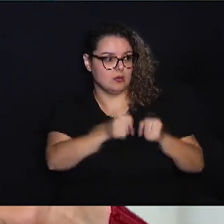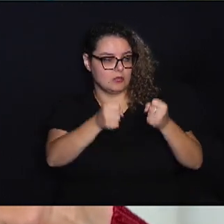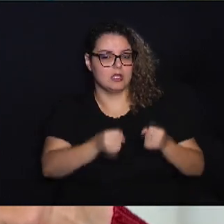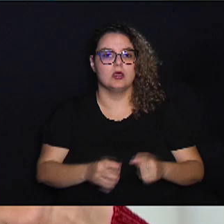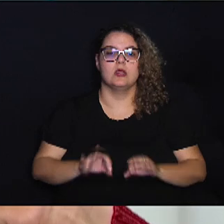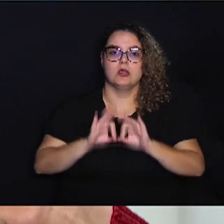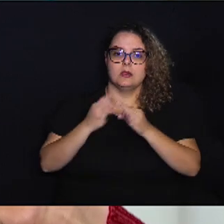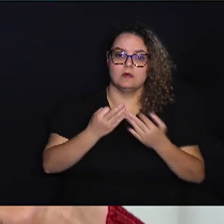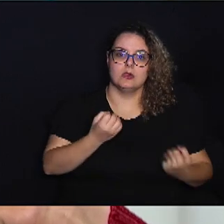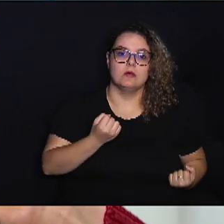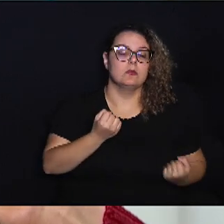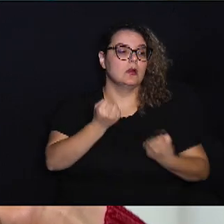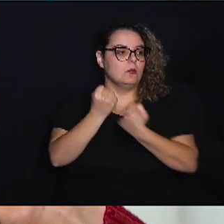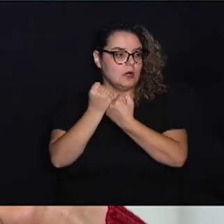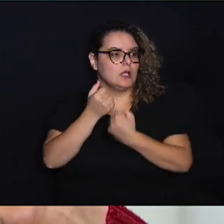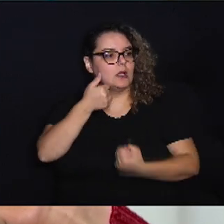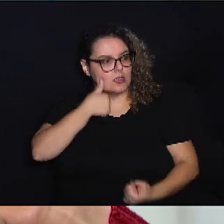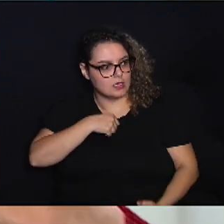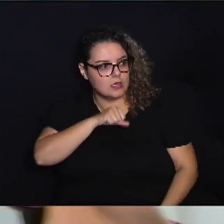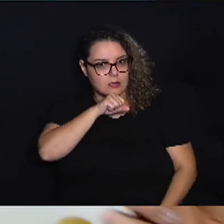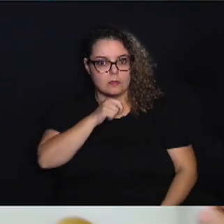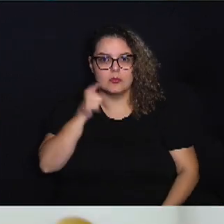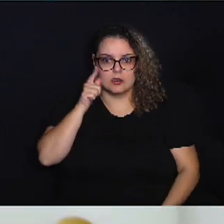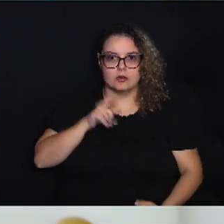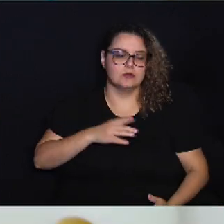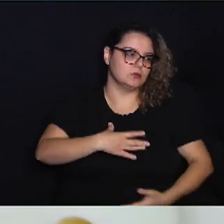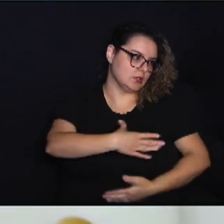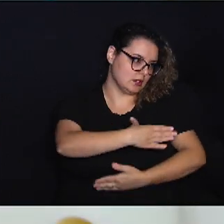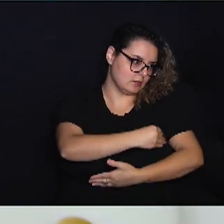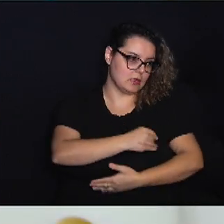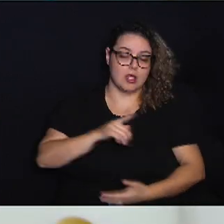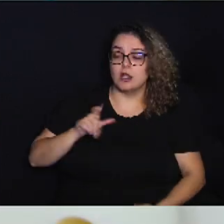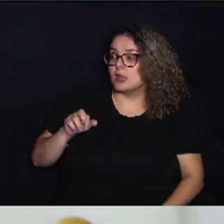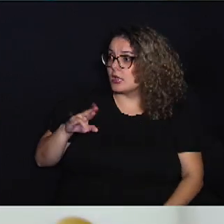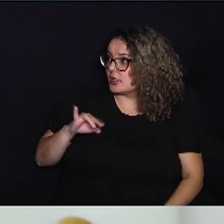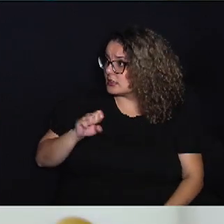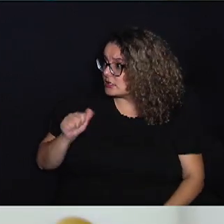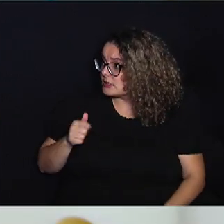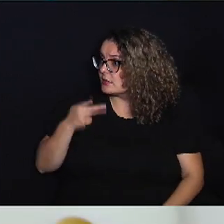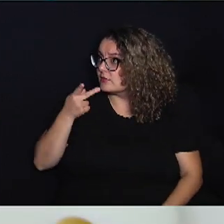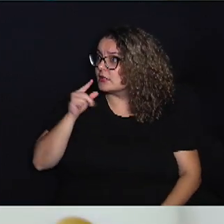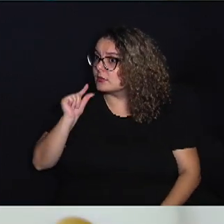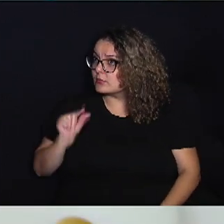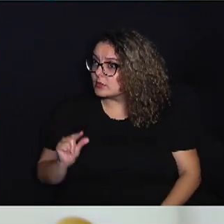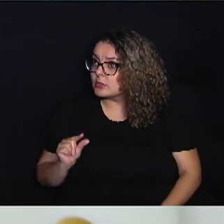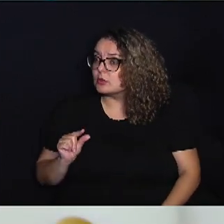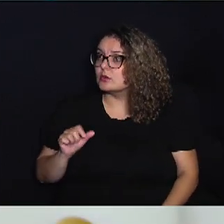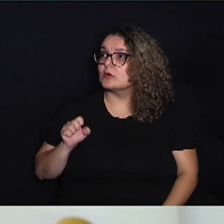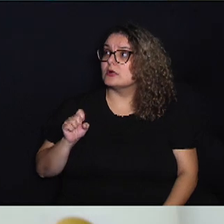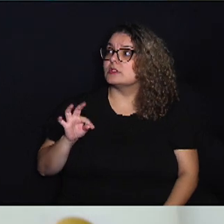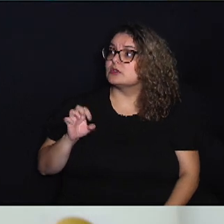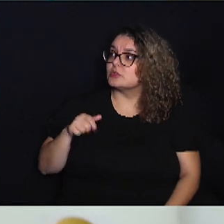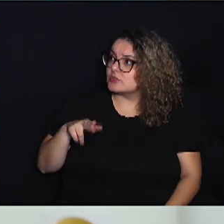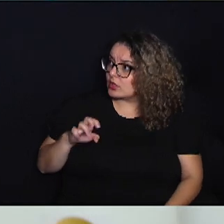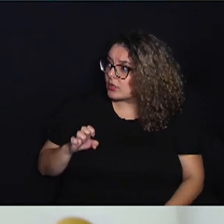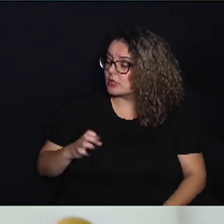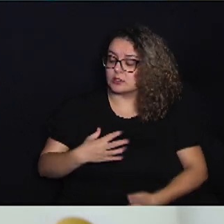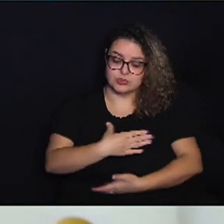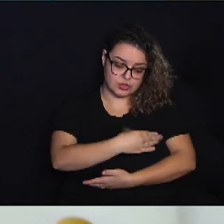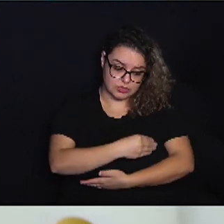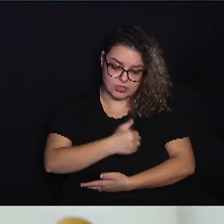para apoiar essa mãe para conseguir amamentar. Larissa, falando um pouquinho, né, o estoque, né, da maternidade, de leite